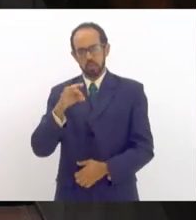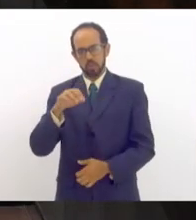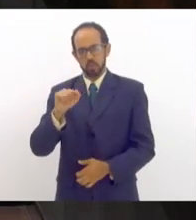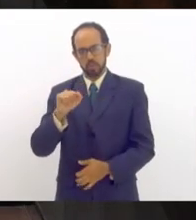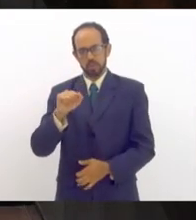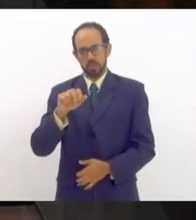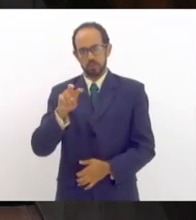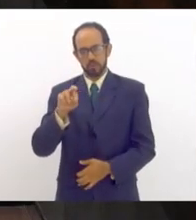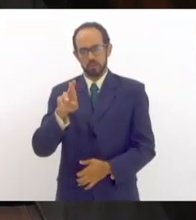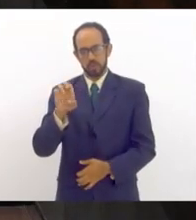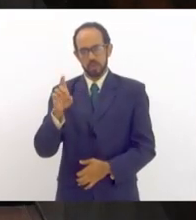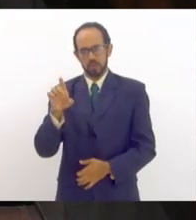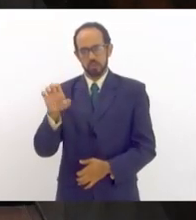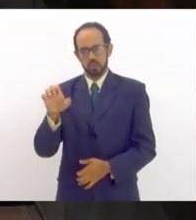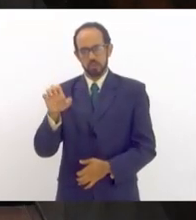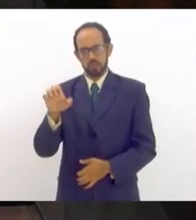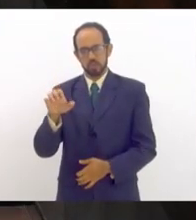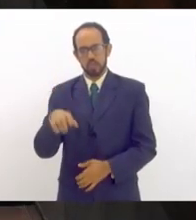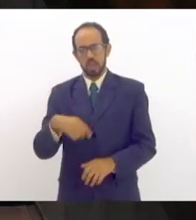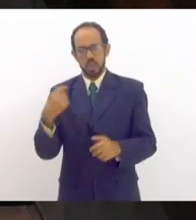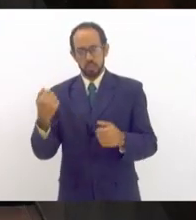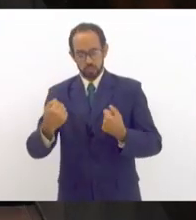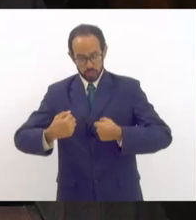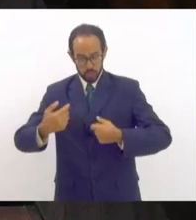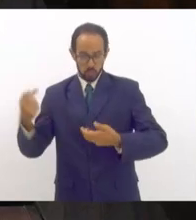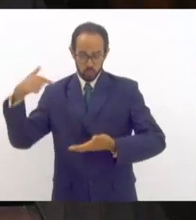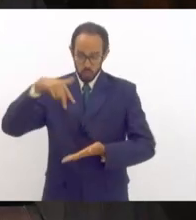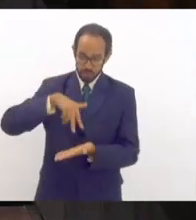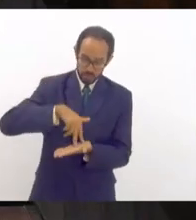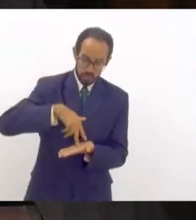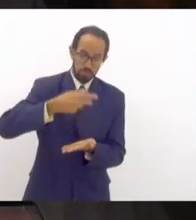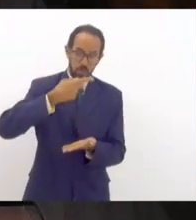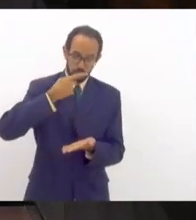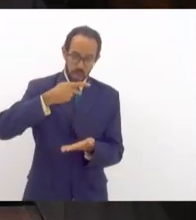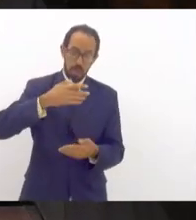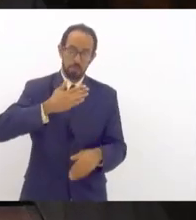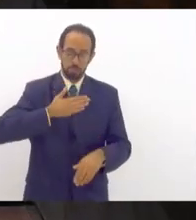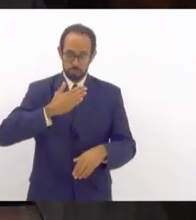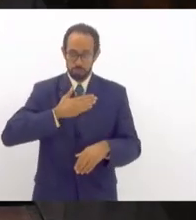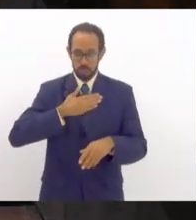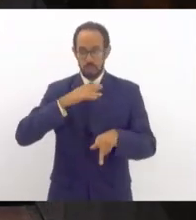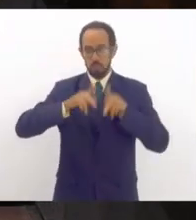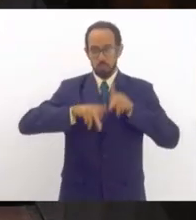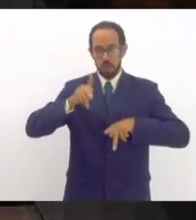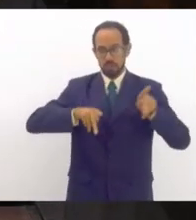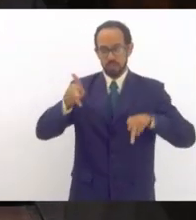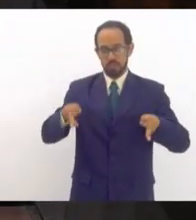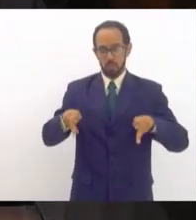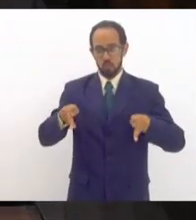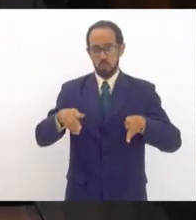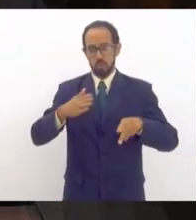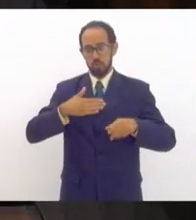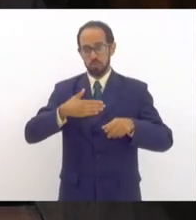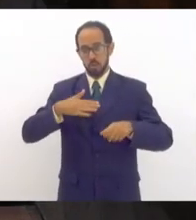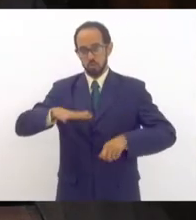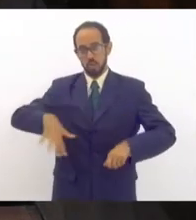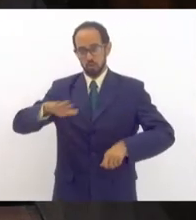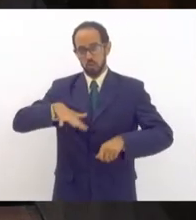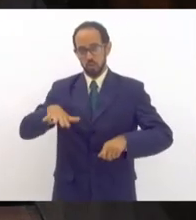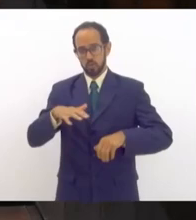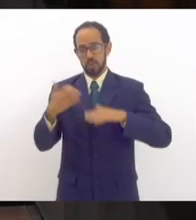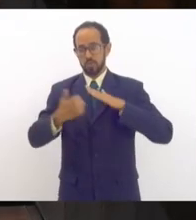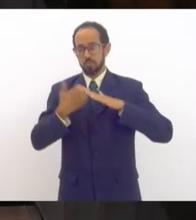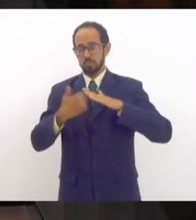né poder falar para o meu povo para minha gente pelo meu território que a empresa